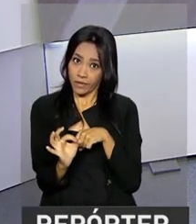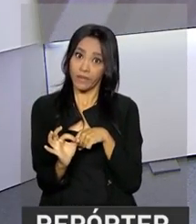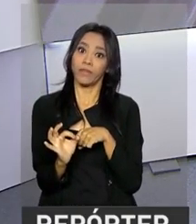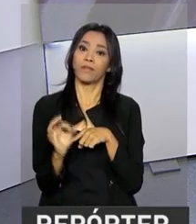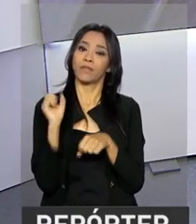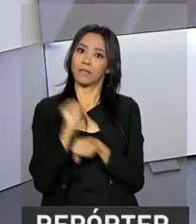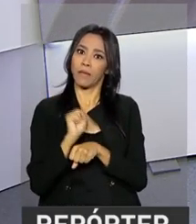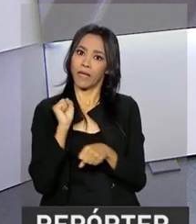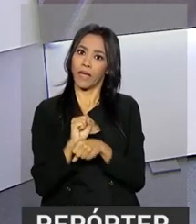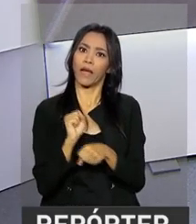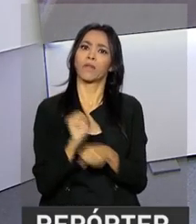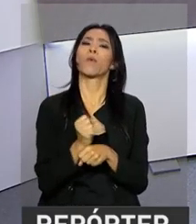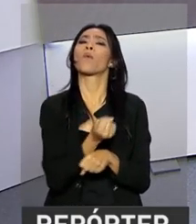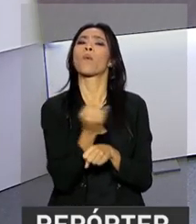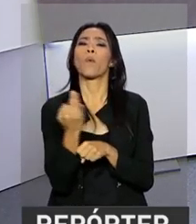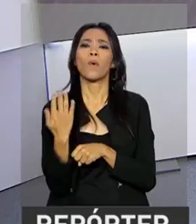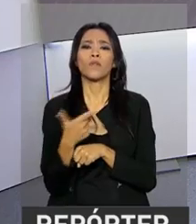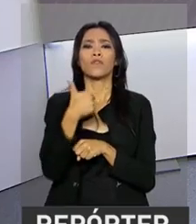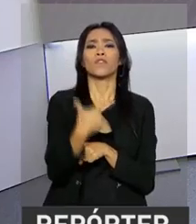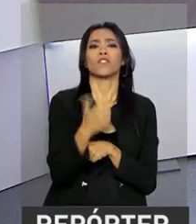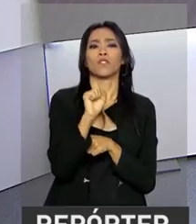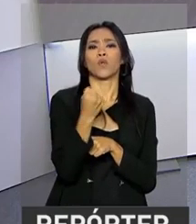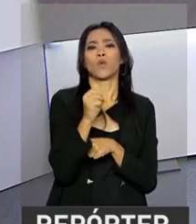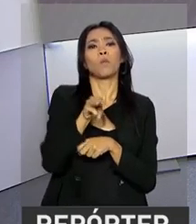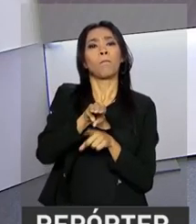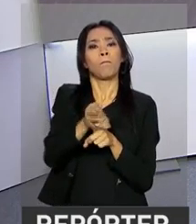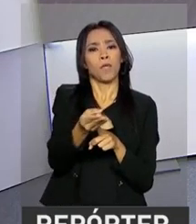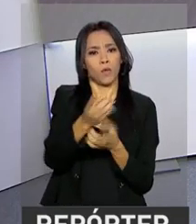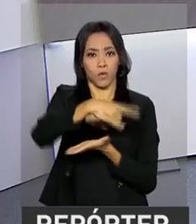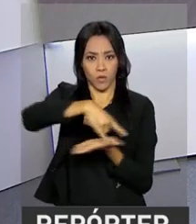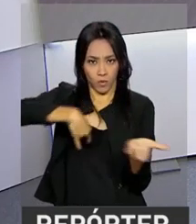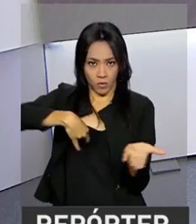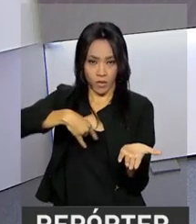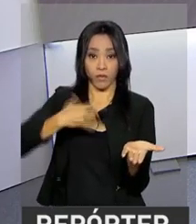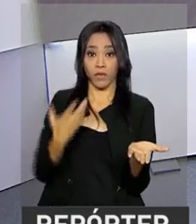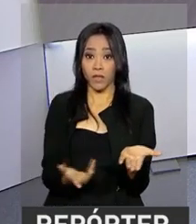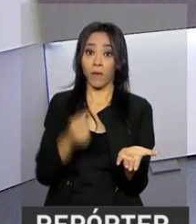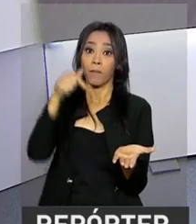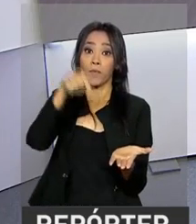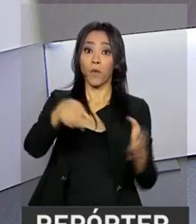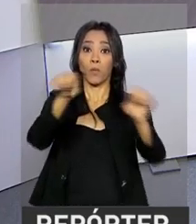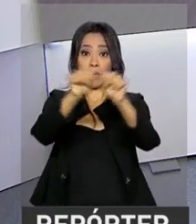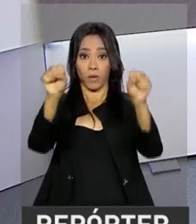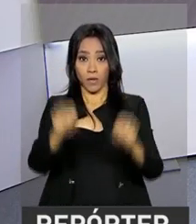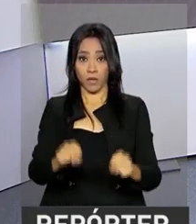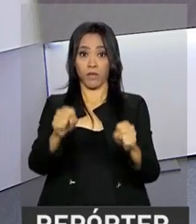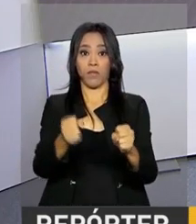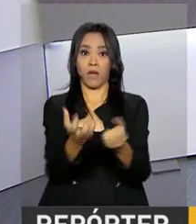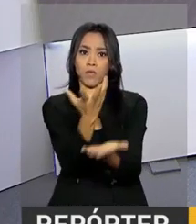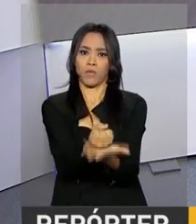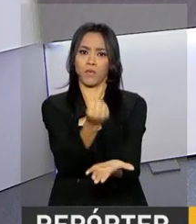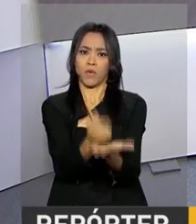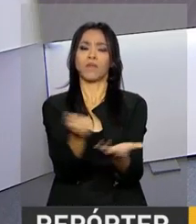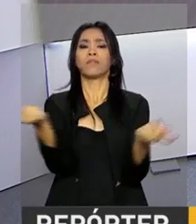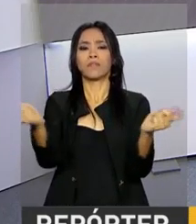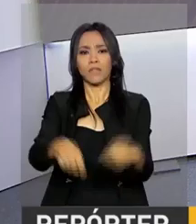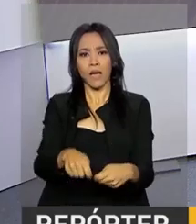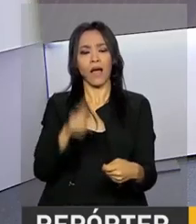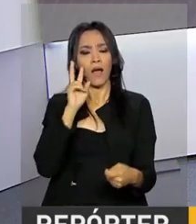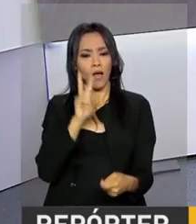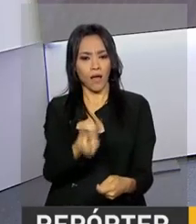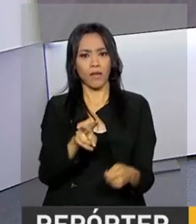28 milhões de documentos o programa gerador da declaração pode ser baixado no endereço